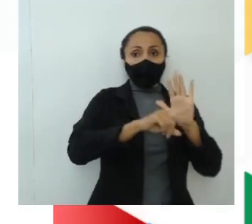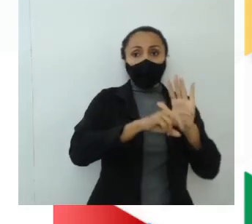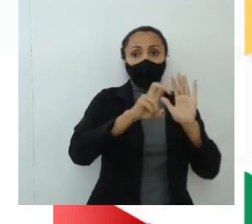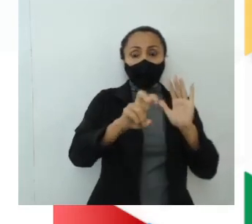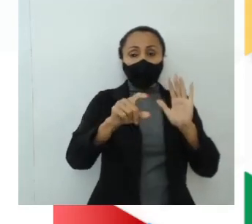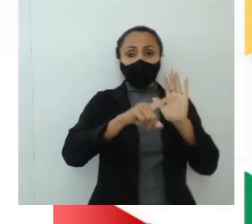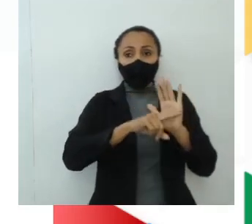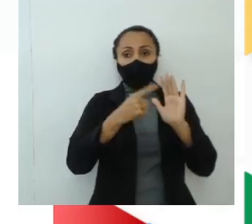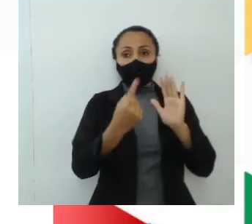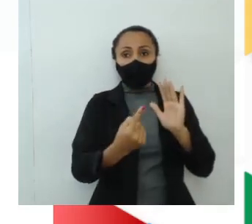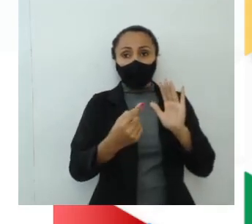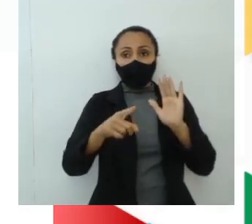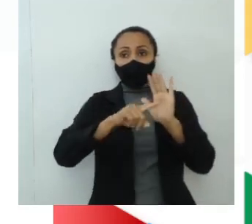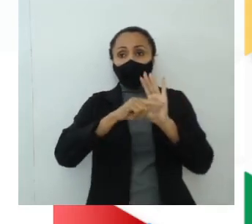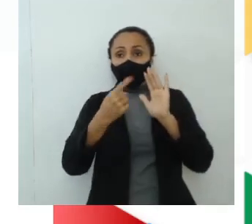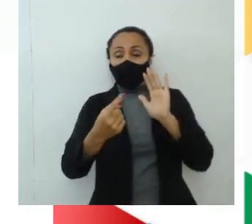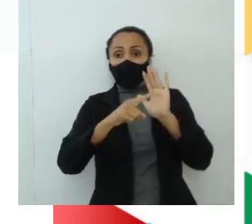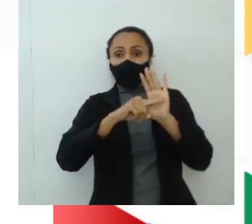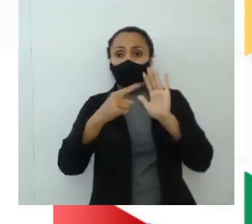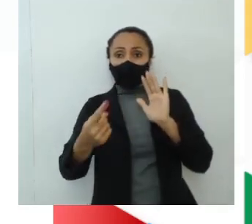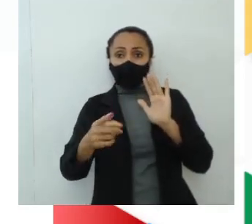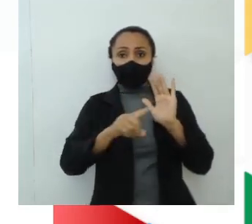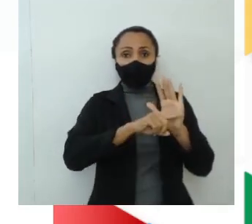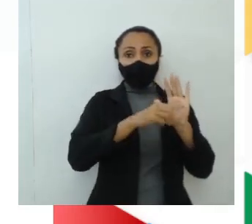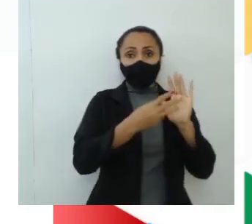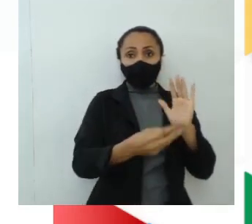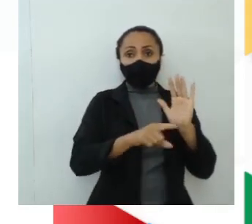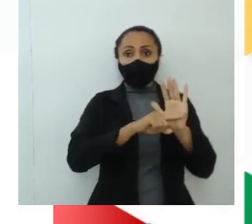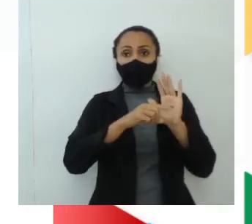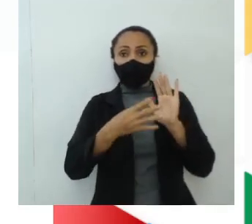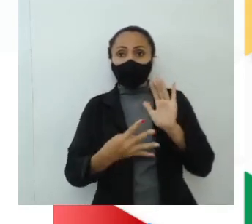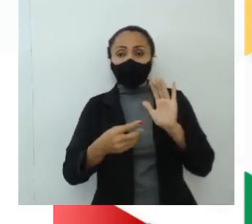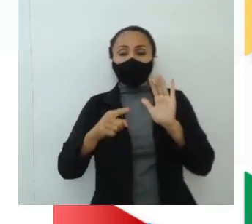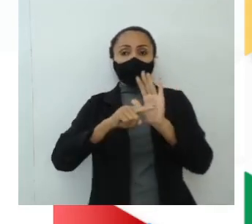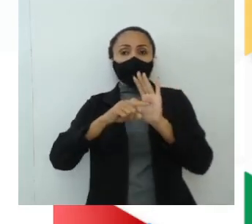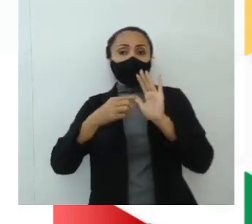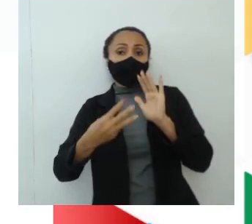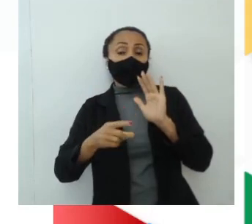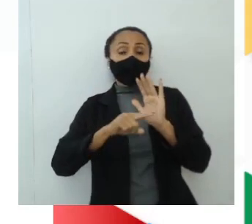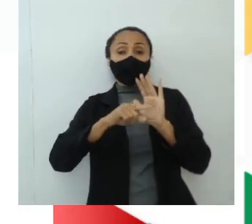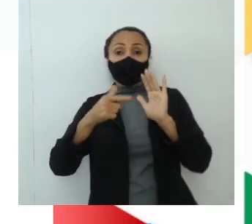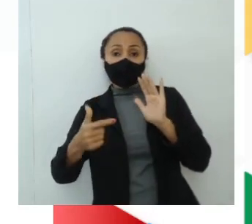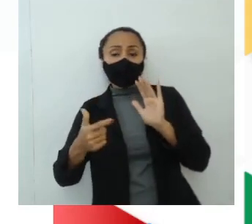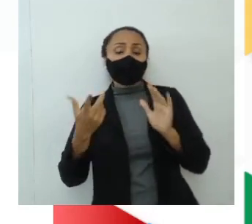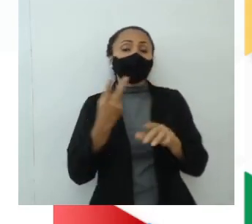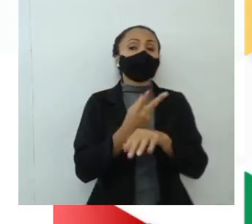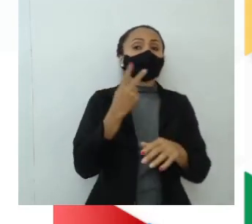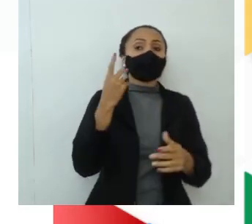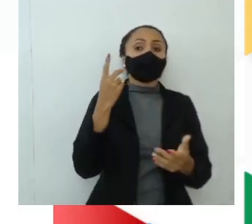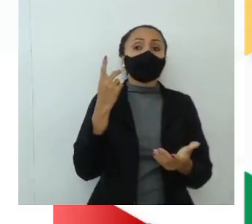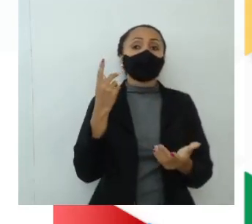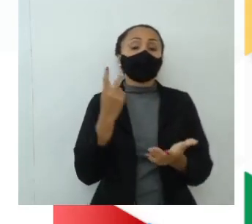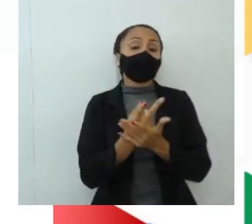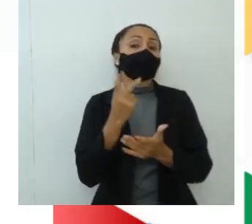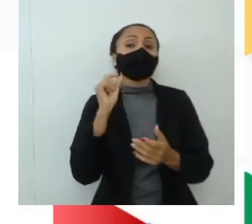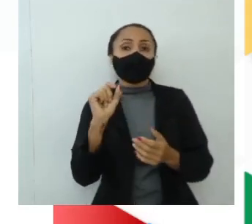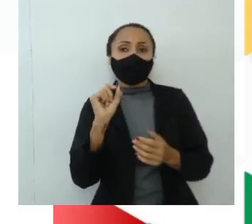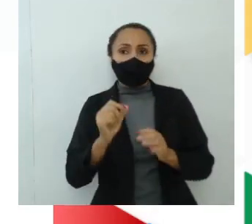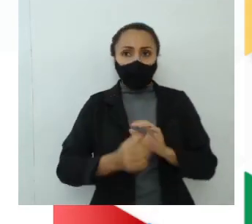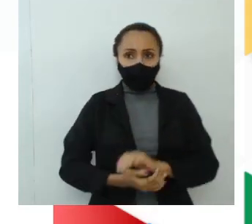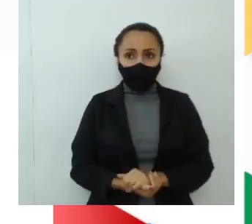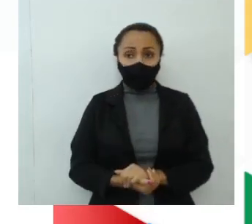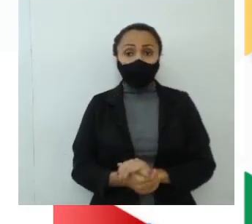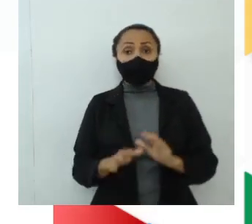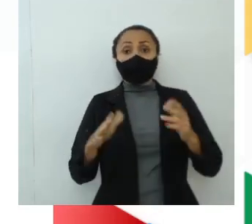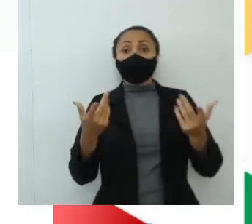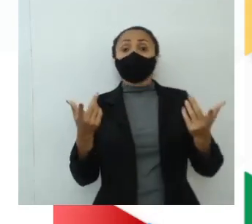menos 1 e menos 1, menos 3 e menos 4, menos 3 e menos 2. O que é que aconteceu com eles? Olha os pares ordenados. Qual